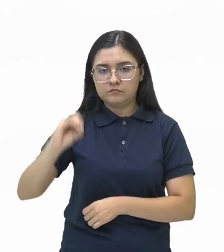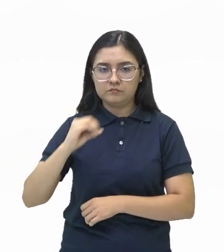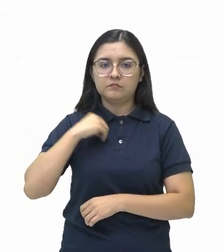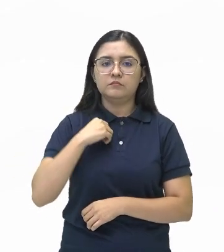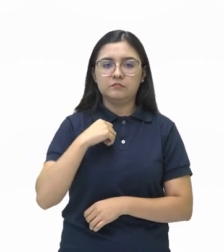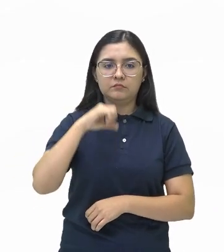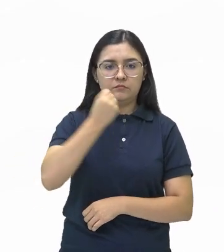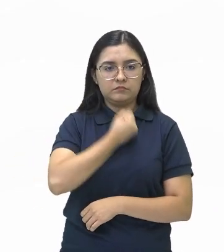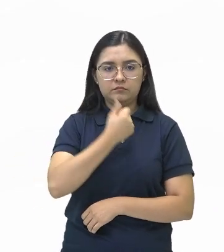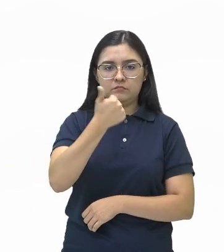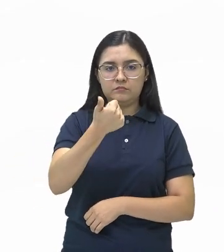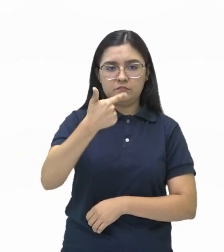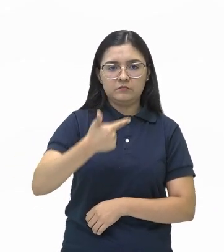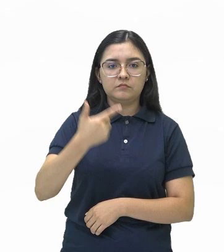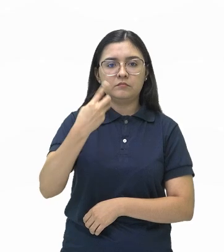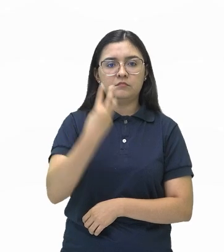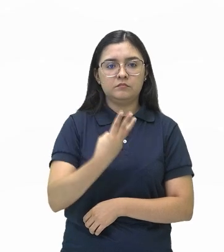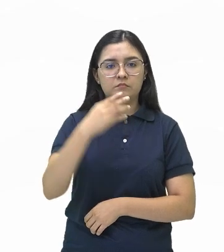12.305. Qual é o objetivo?